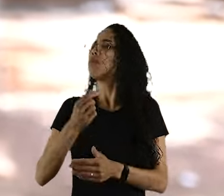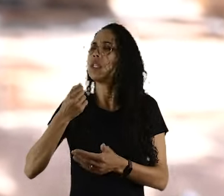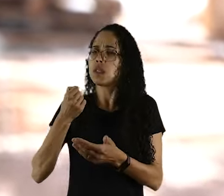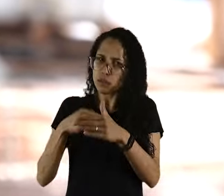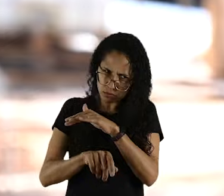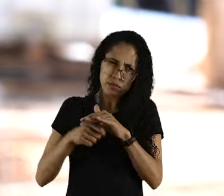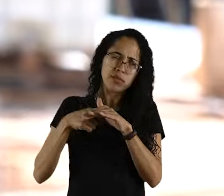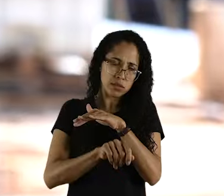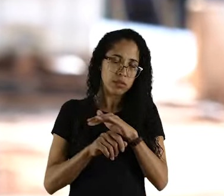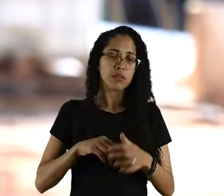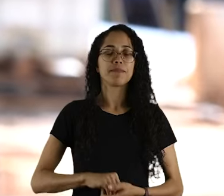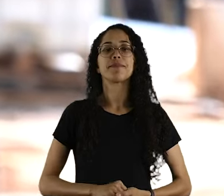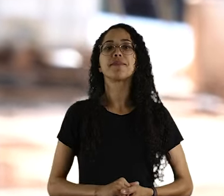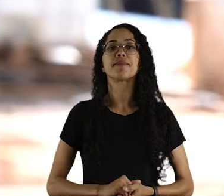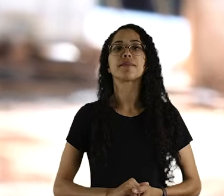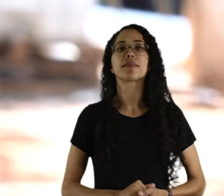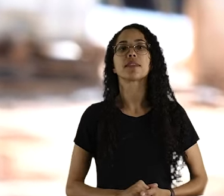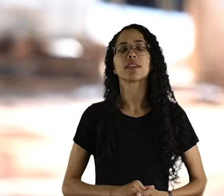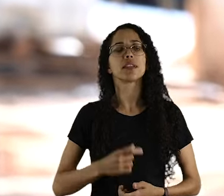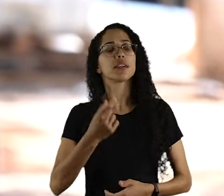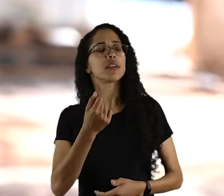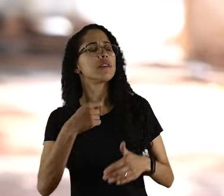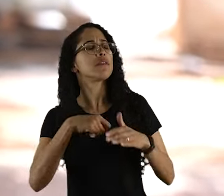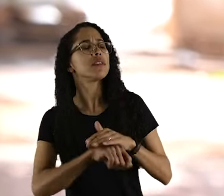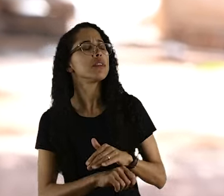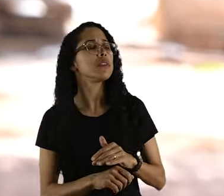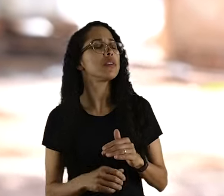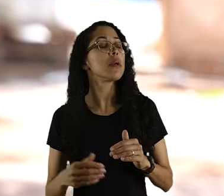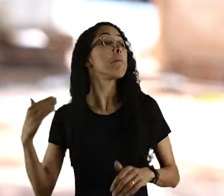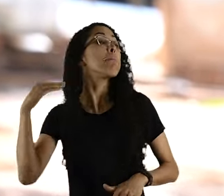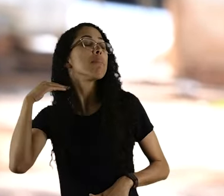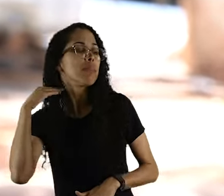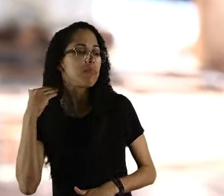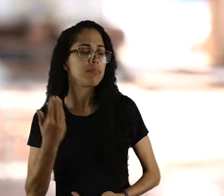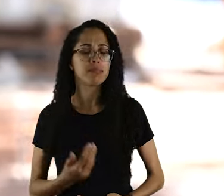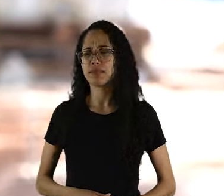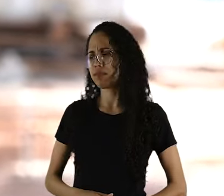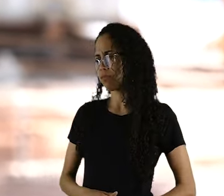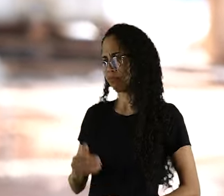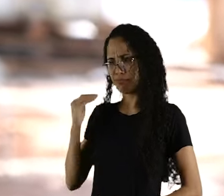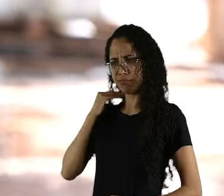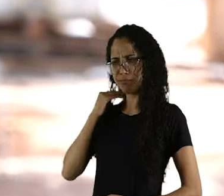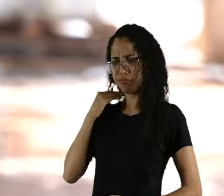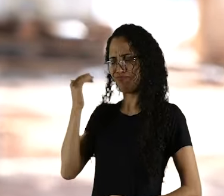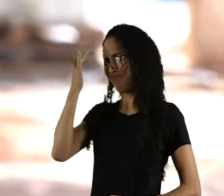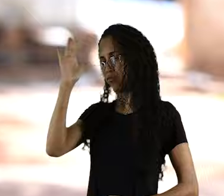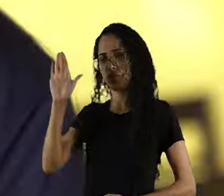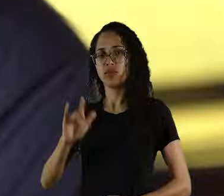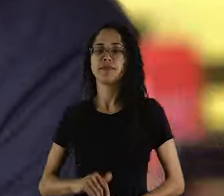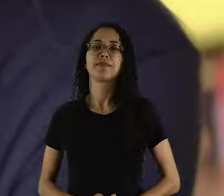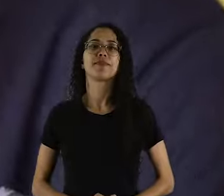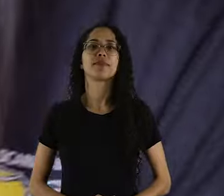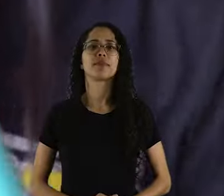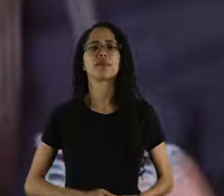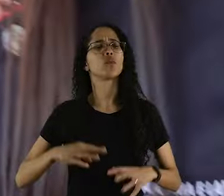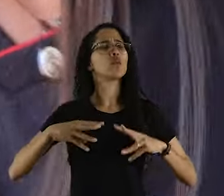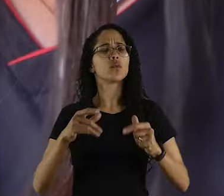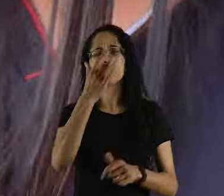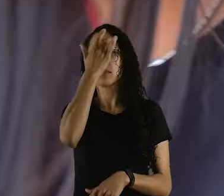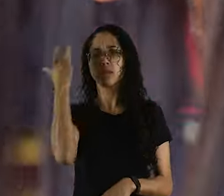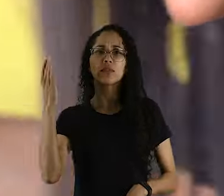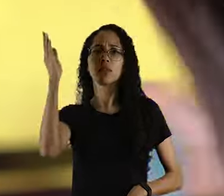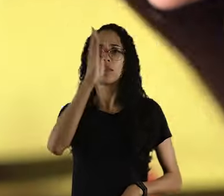Investir. É. E investir colocando no banco? No banco, eu não sei não. Acho que todo